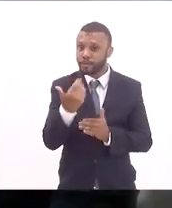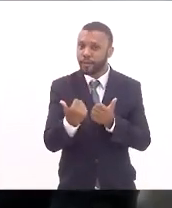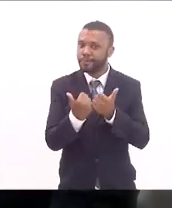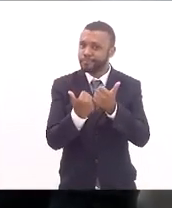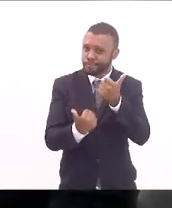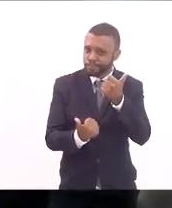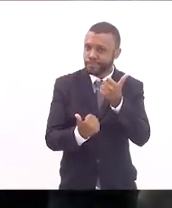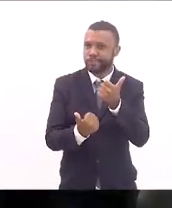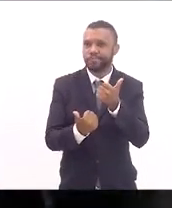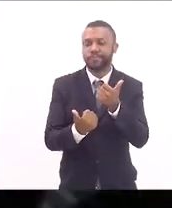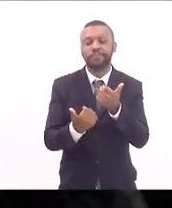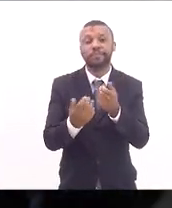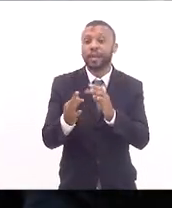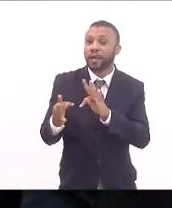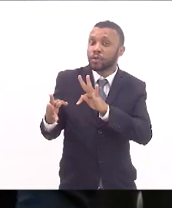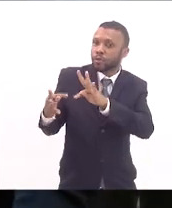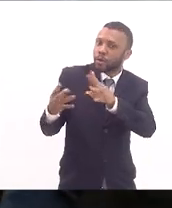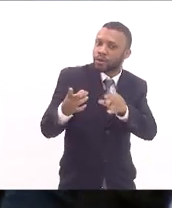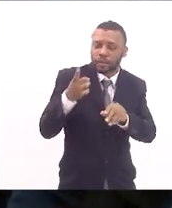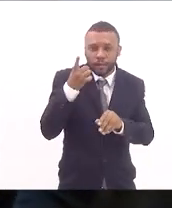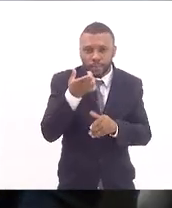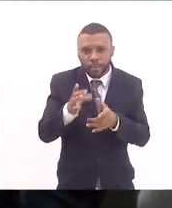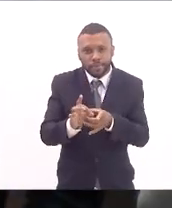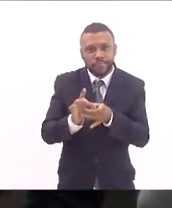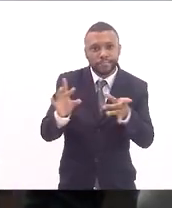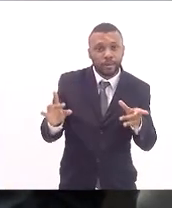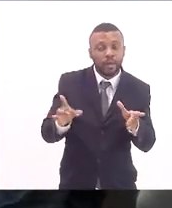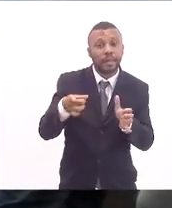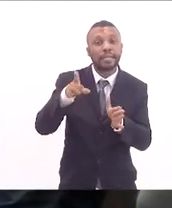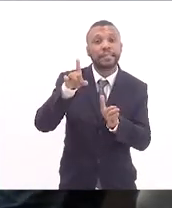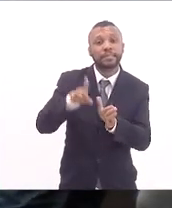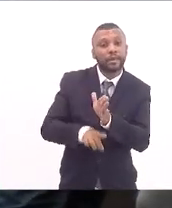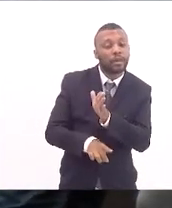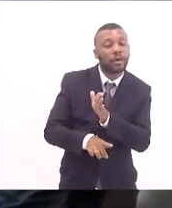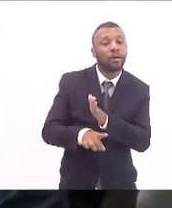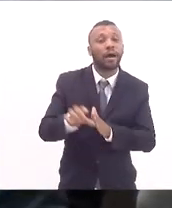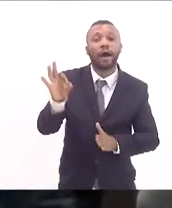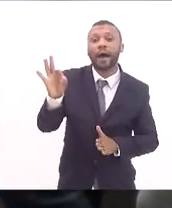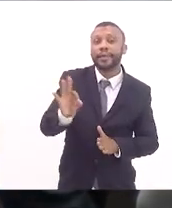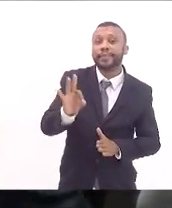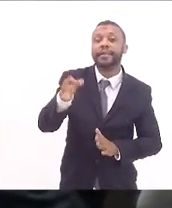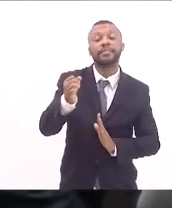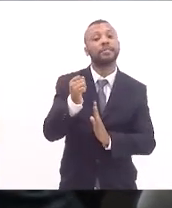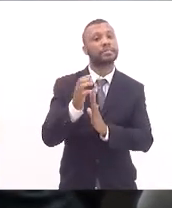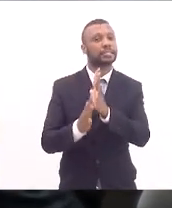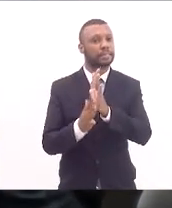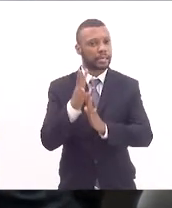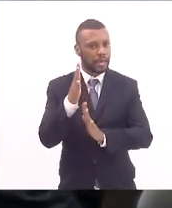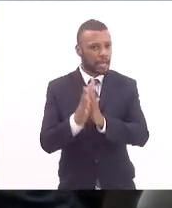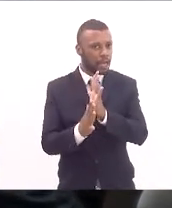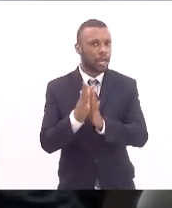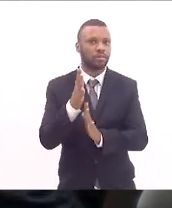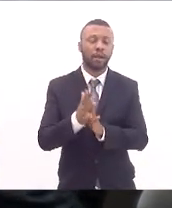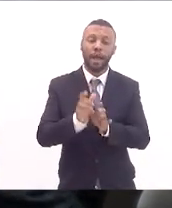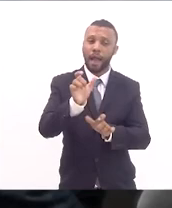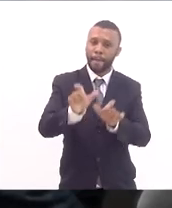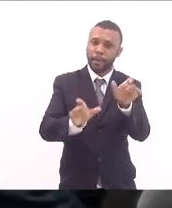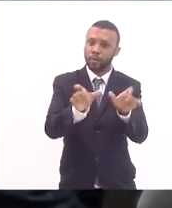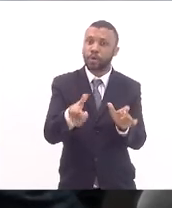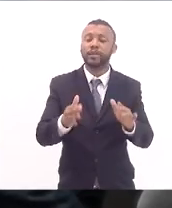Deputado Rosemberg para todos os deputados que queiram isentando da taxa de incêndio as pessoas os petropolitanos